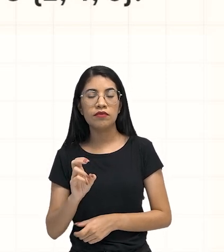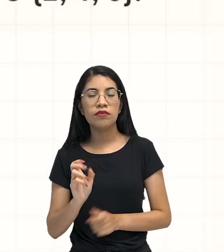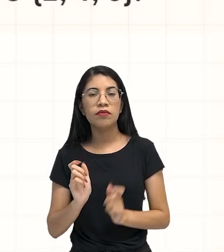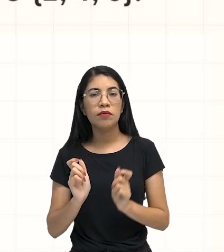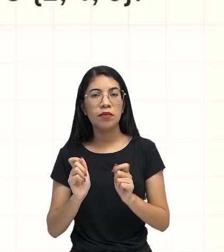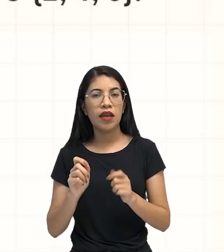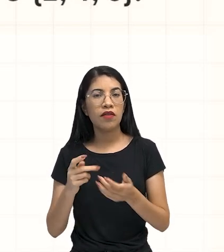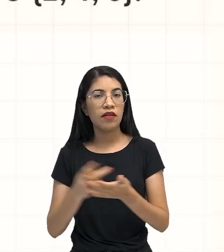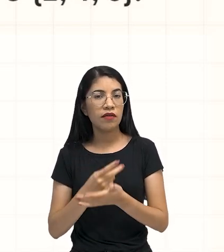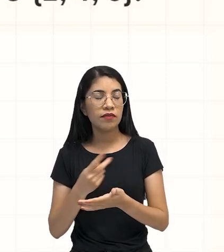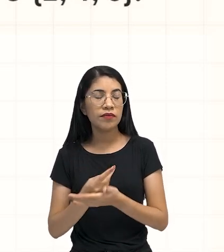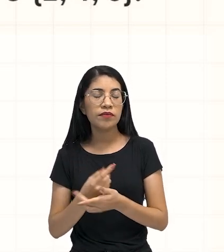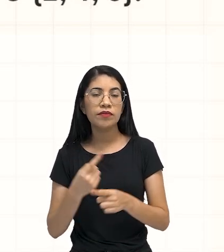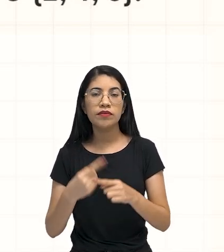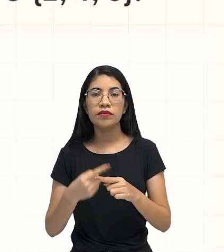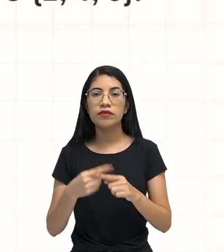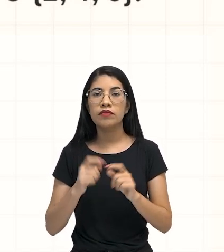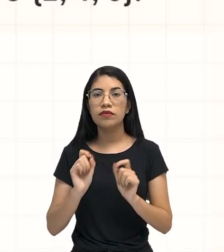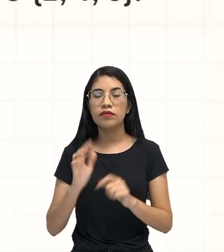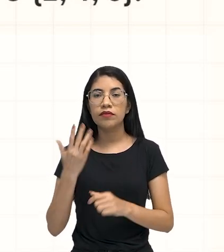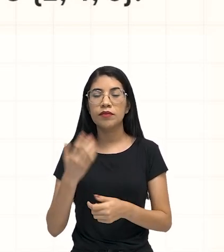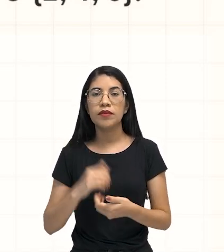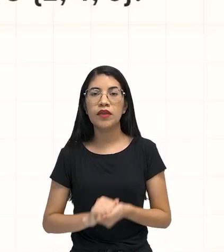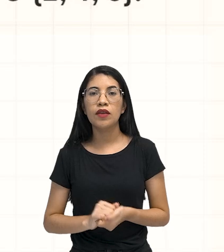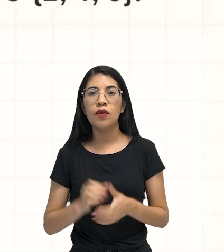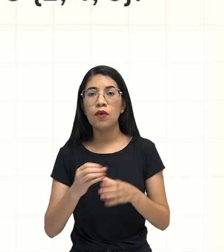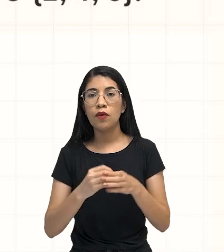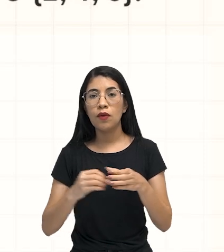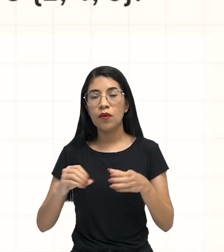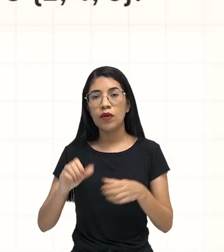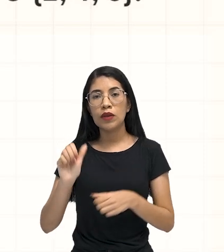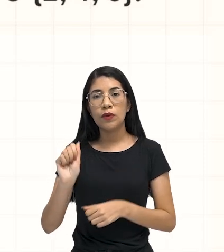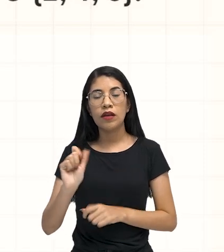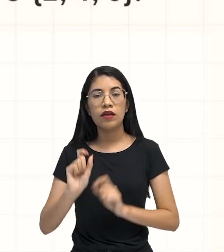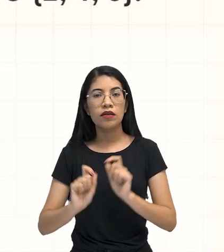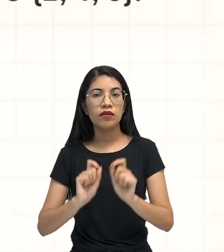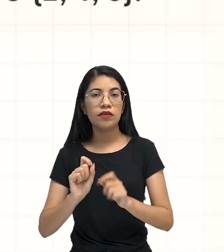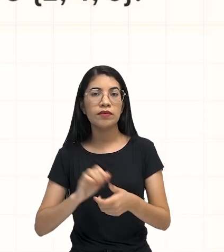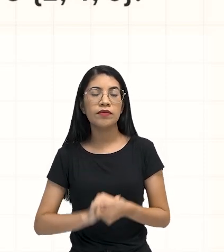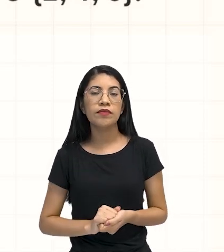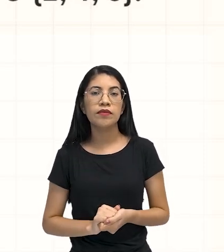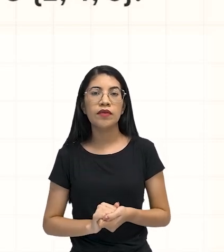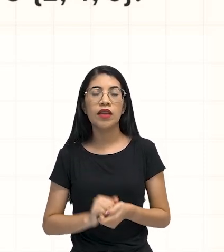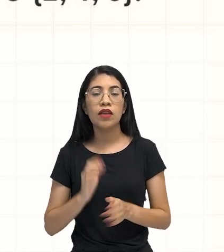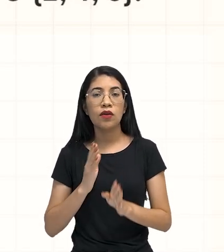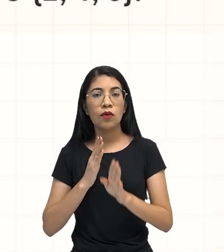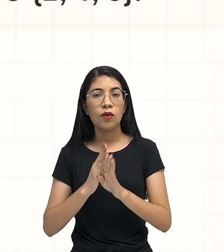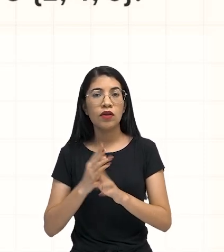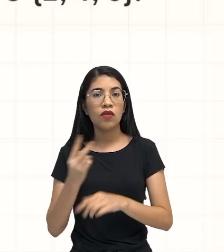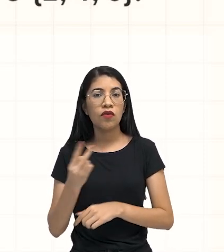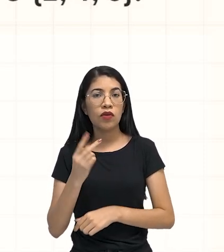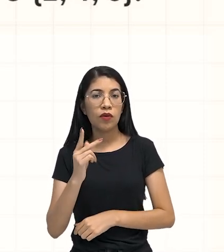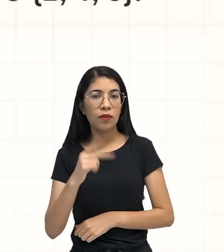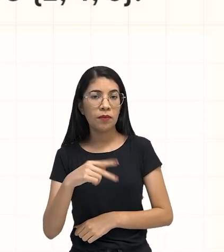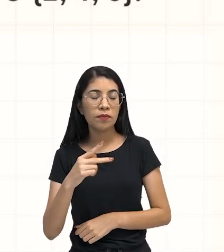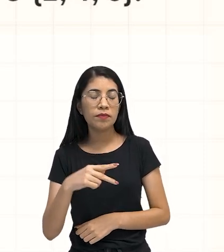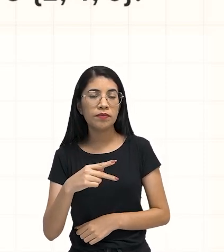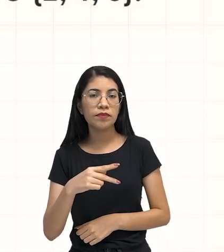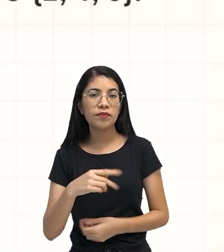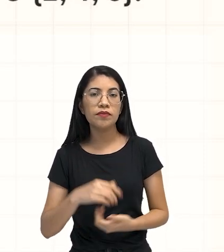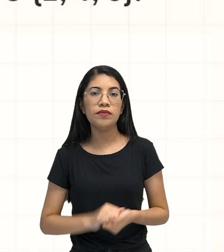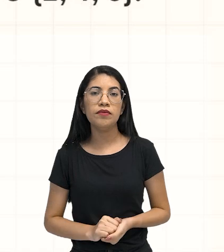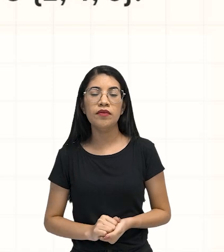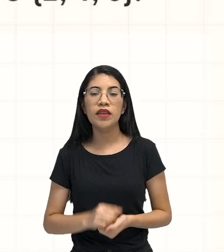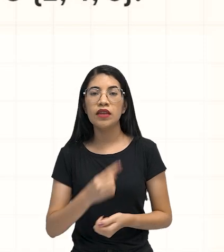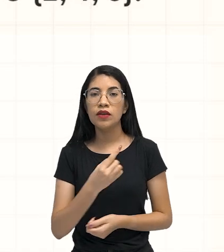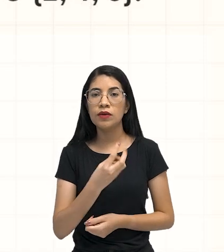Isso aqui é falso. Por quê? Porque qual é o evento? O evento é sair um número par.